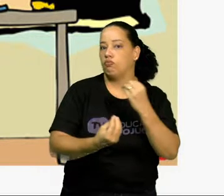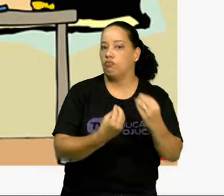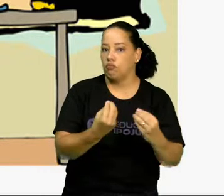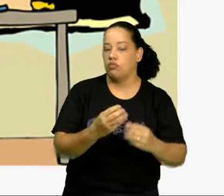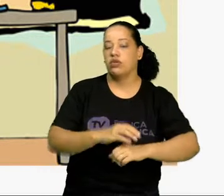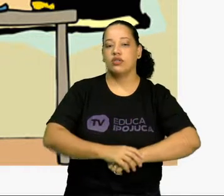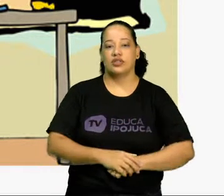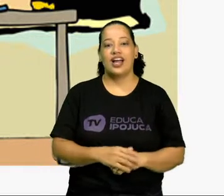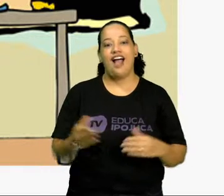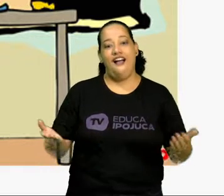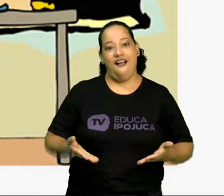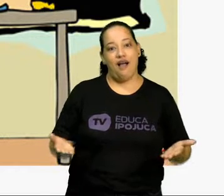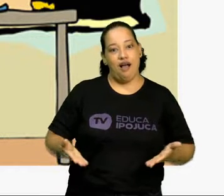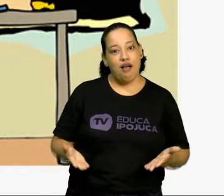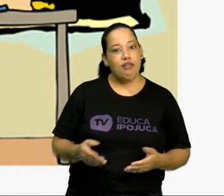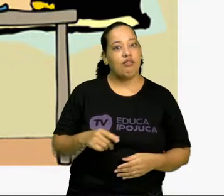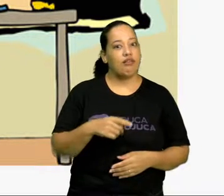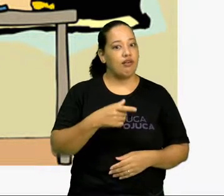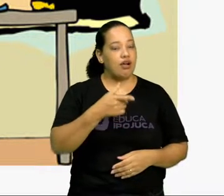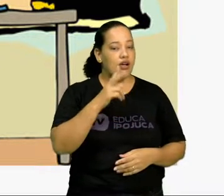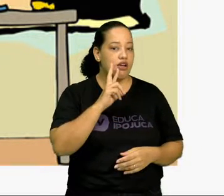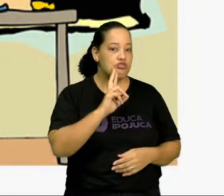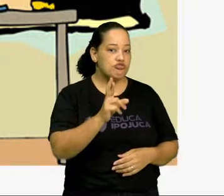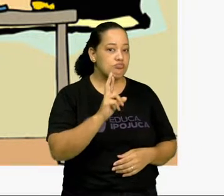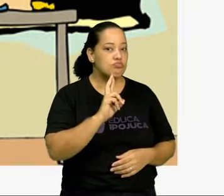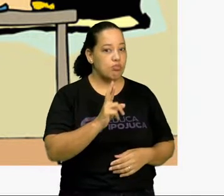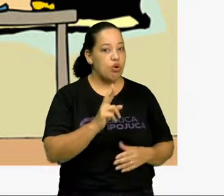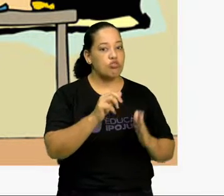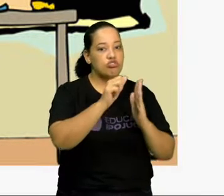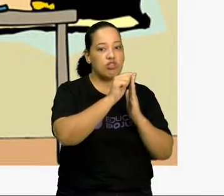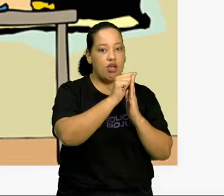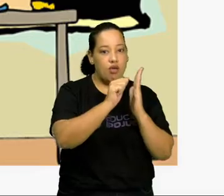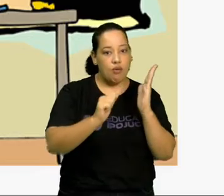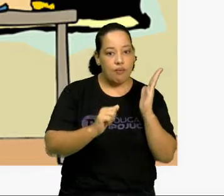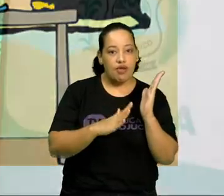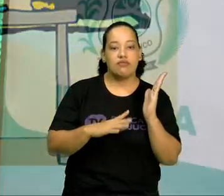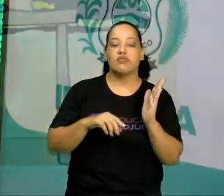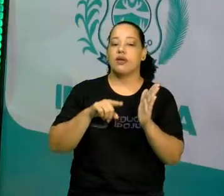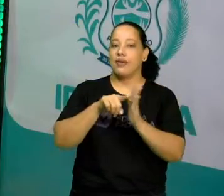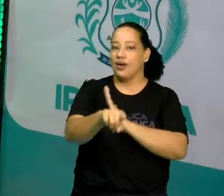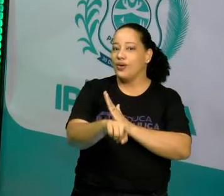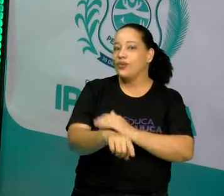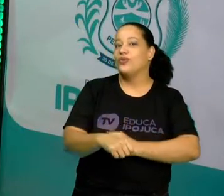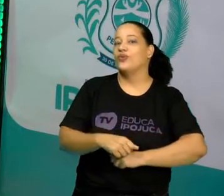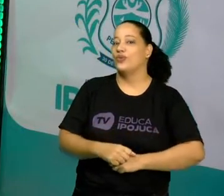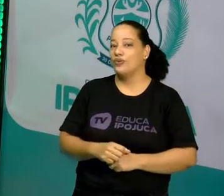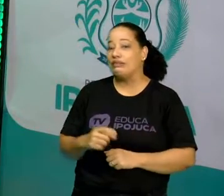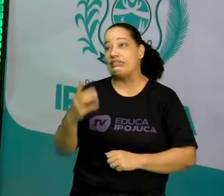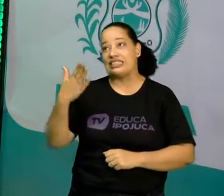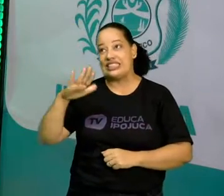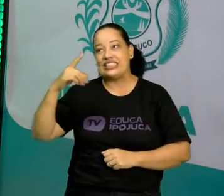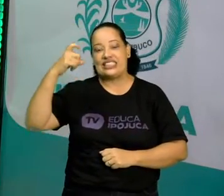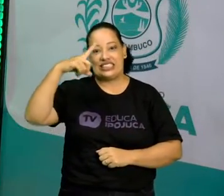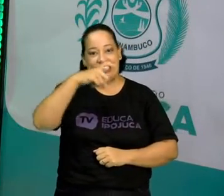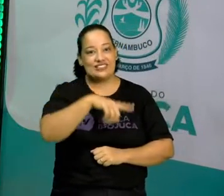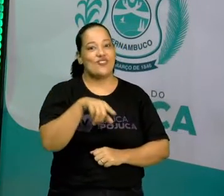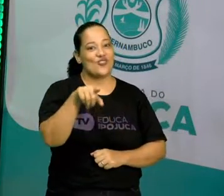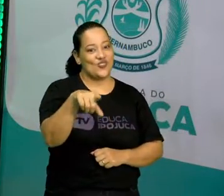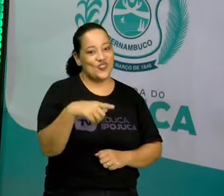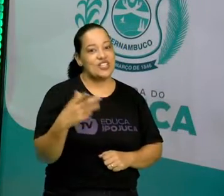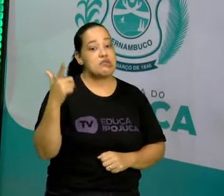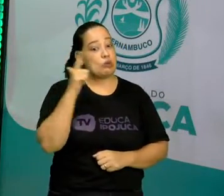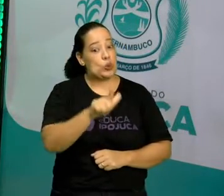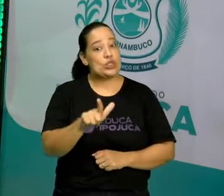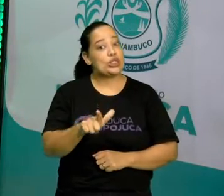deixei um desafio matemático. Esse desafio foi barra pesada, mas espero que você tenha